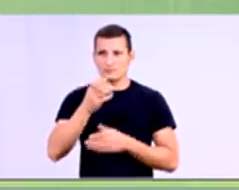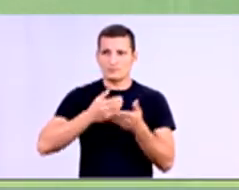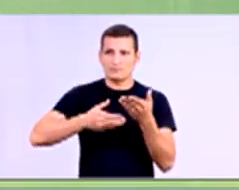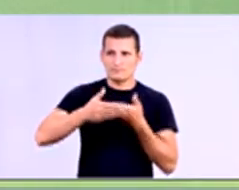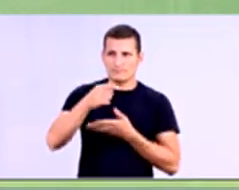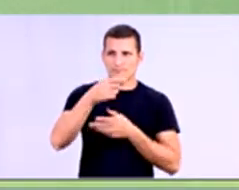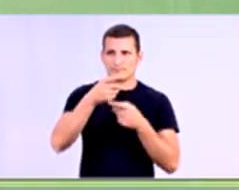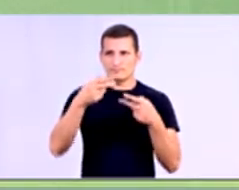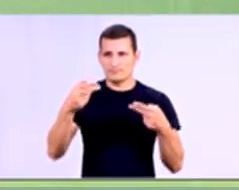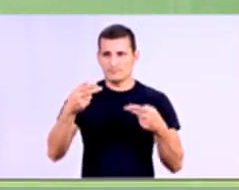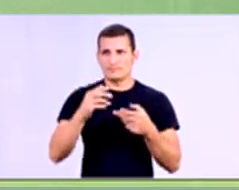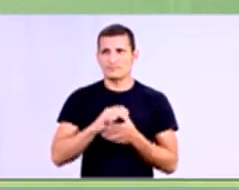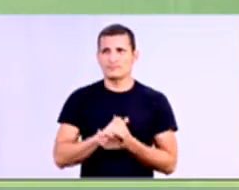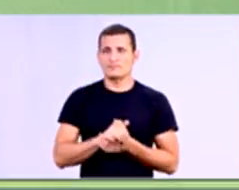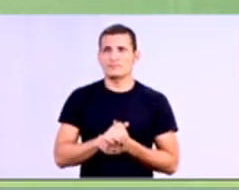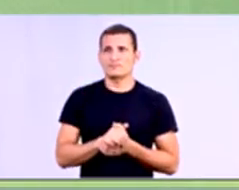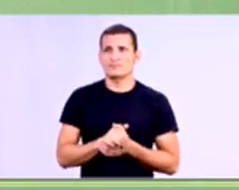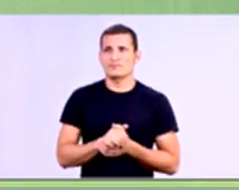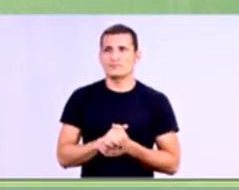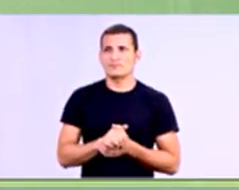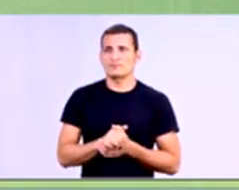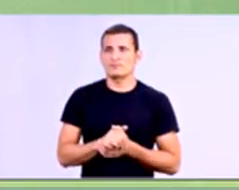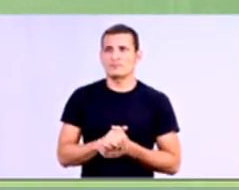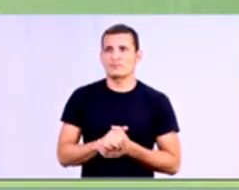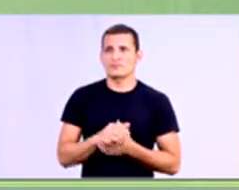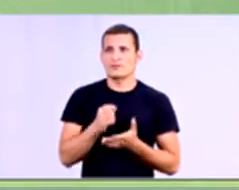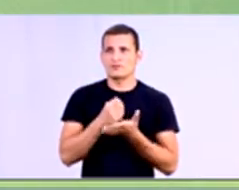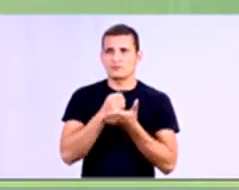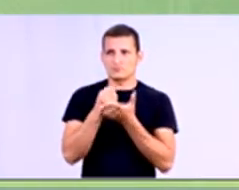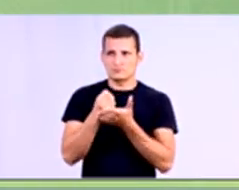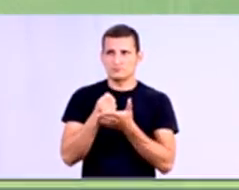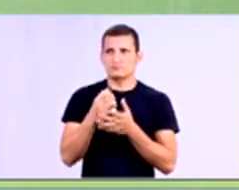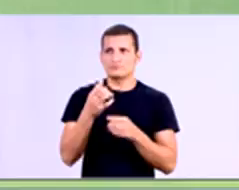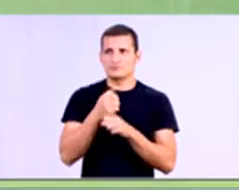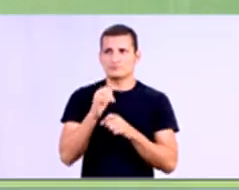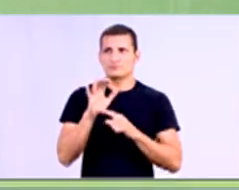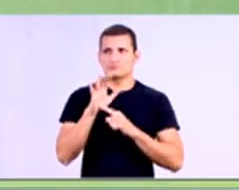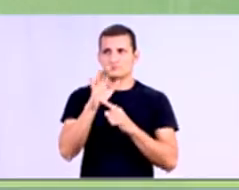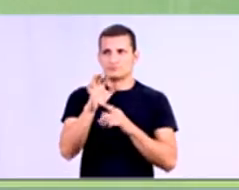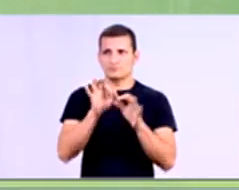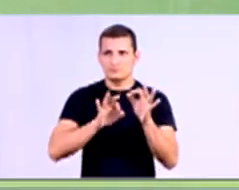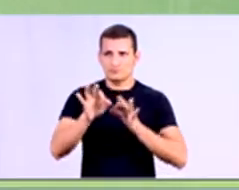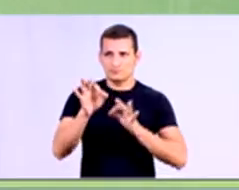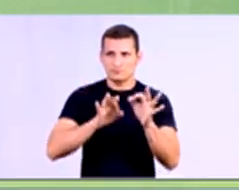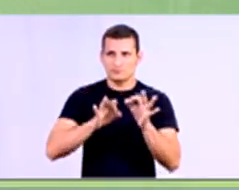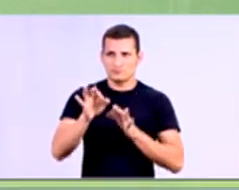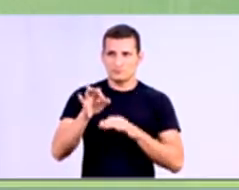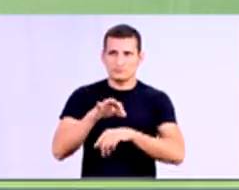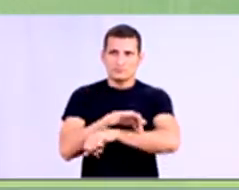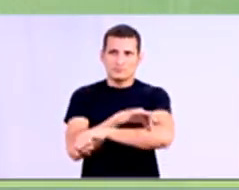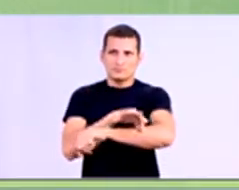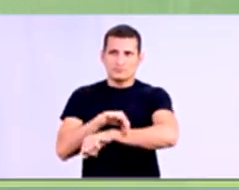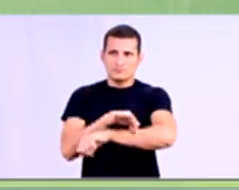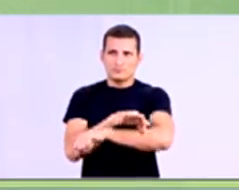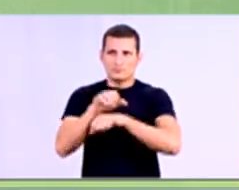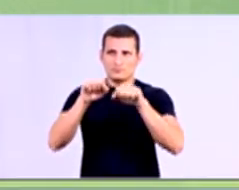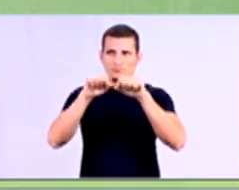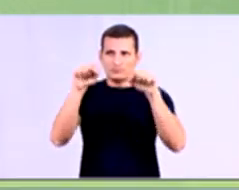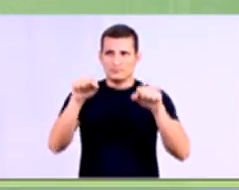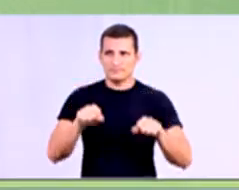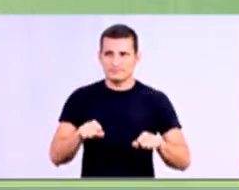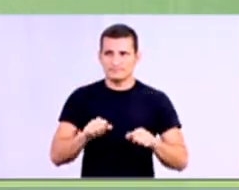elementos. Com esses elementos de suporte ao processamento. Representa a configuração e a arquitetura de um